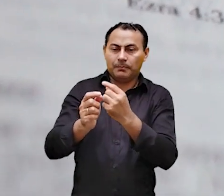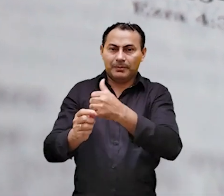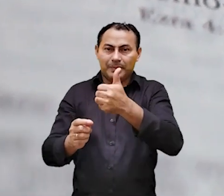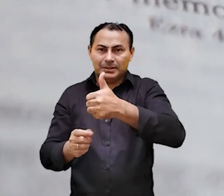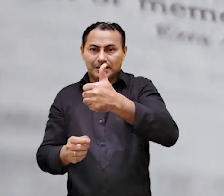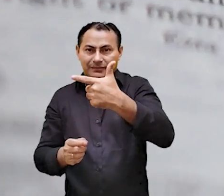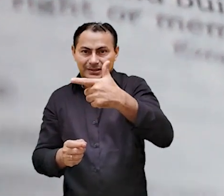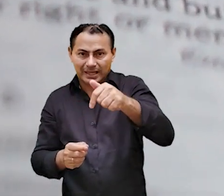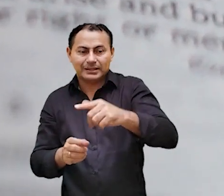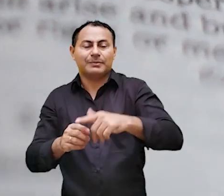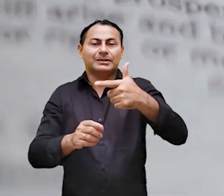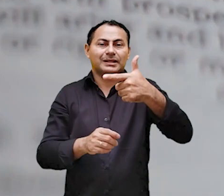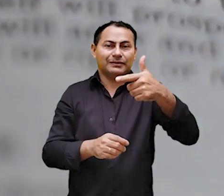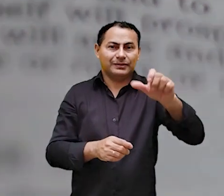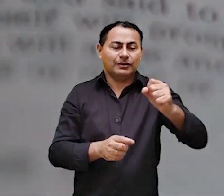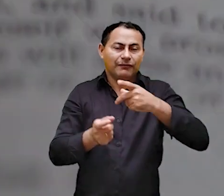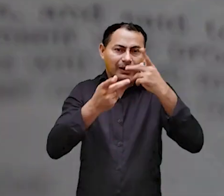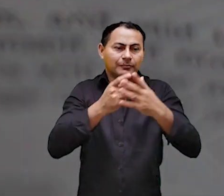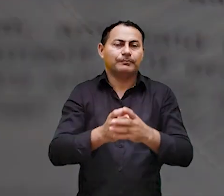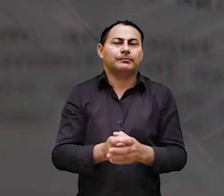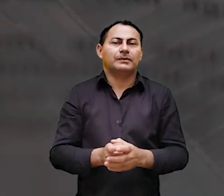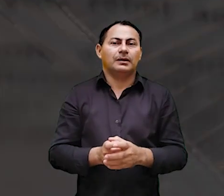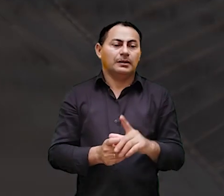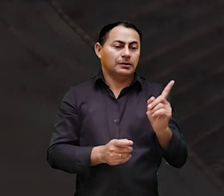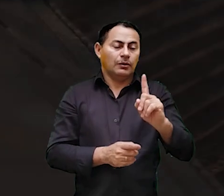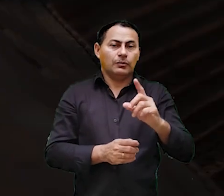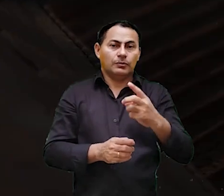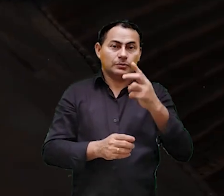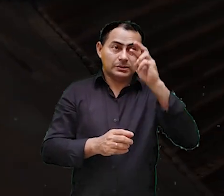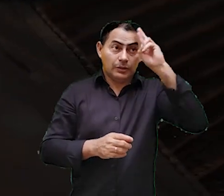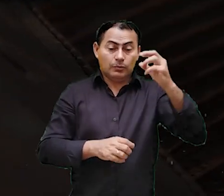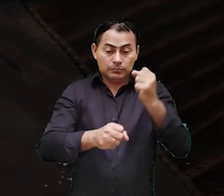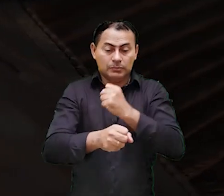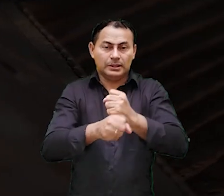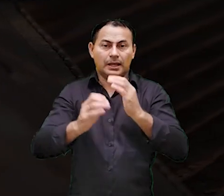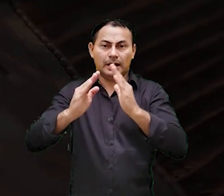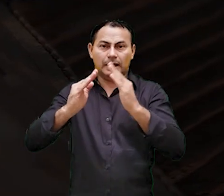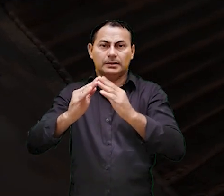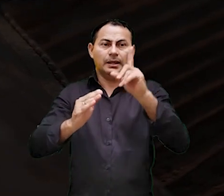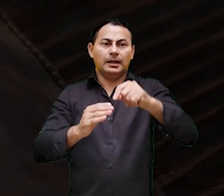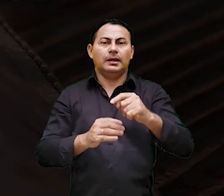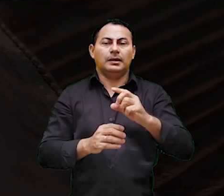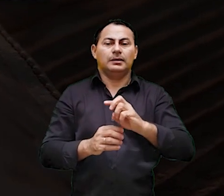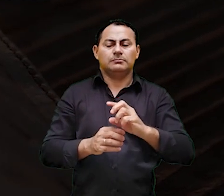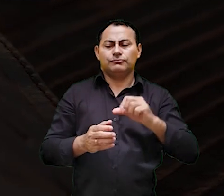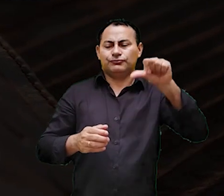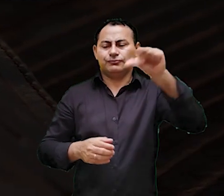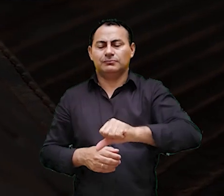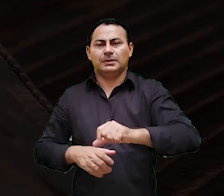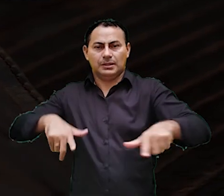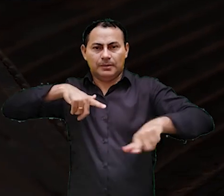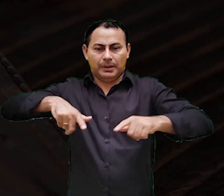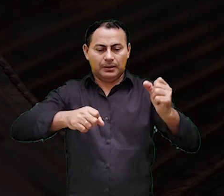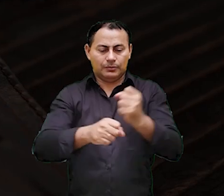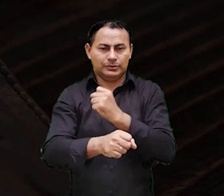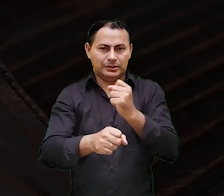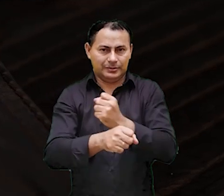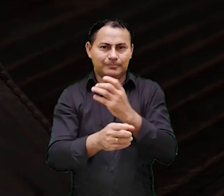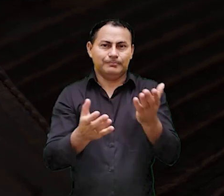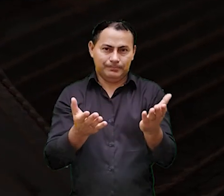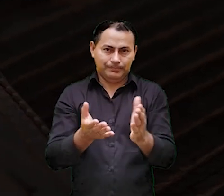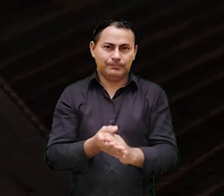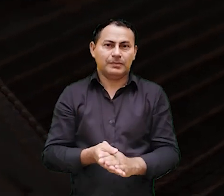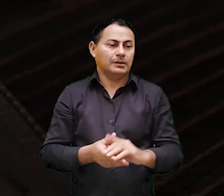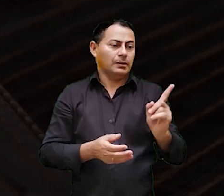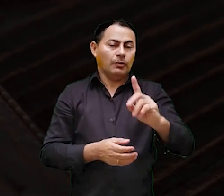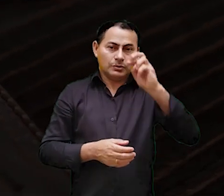em sequência no livro de Salmos. E diz assim, se não for o Senhor o construtor da casa, será inútil trabalhar na